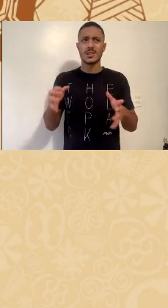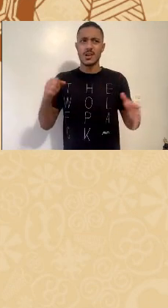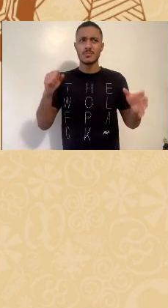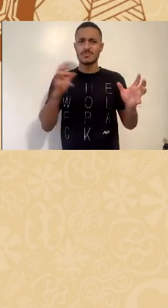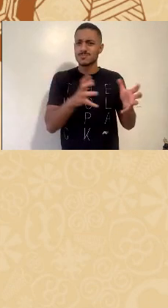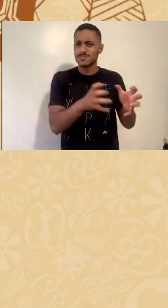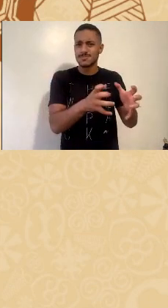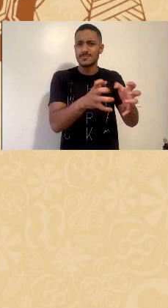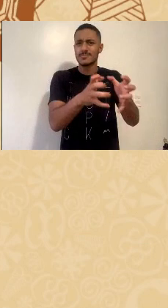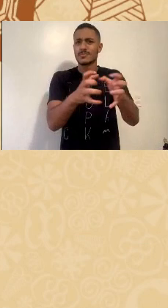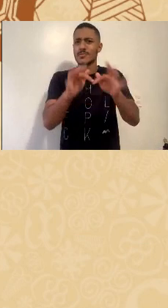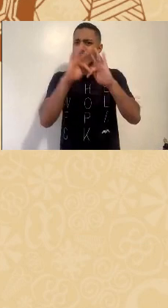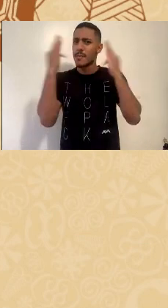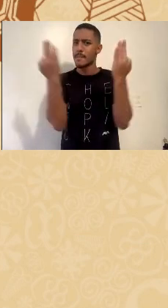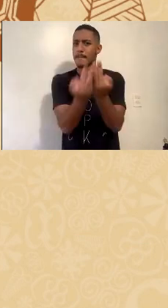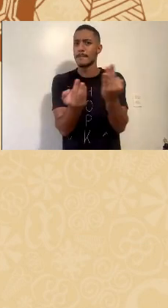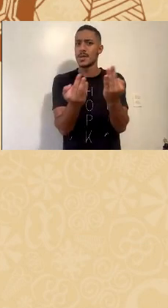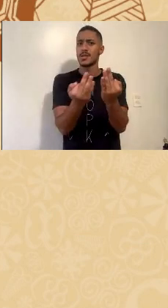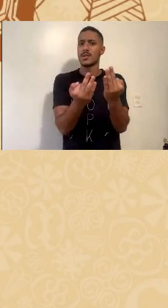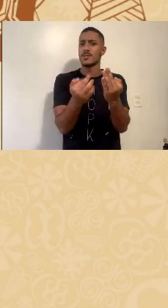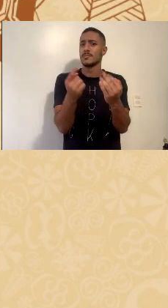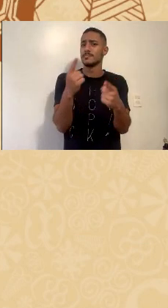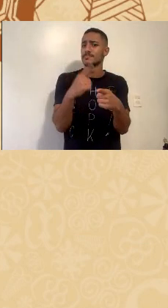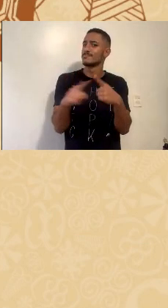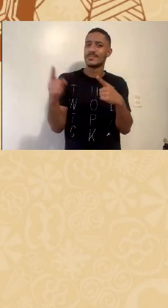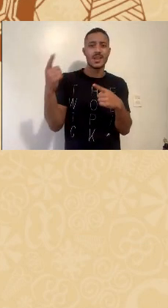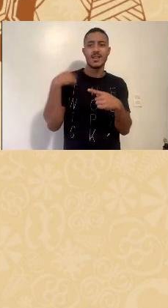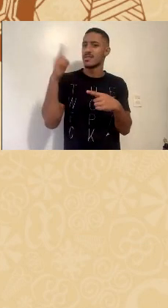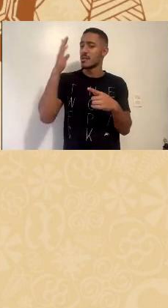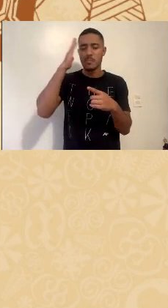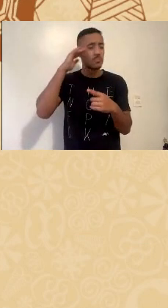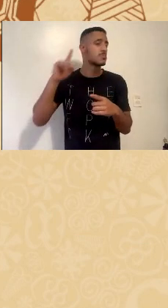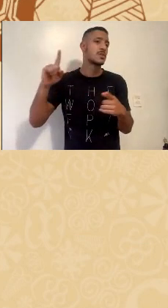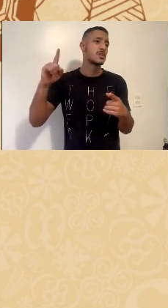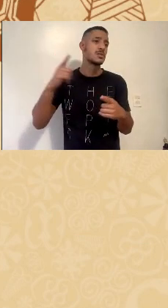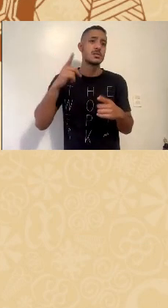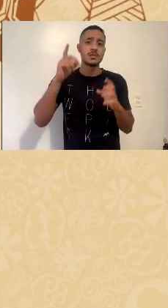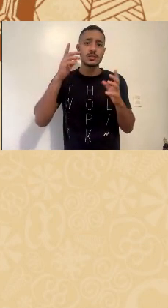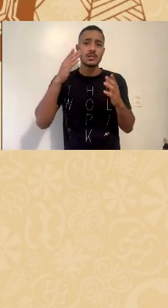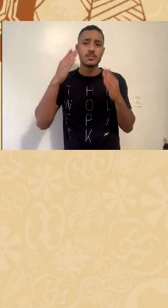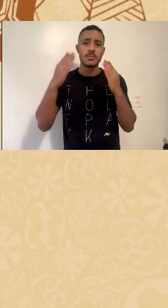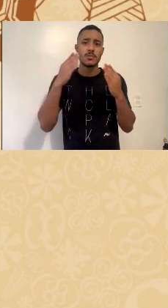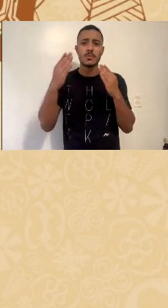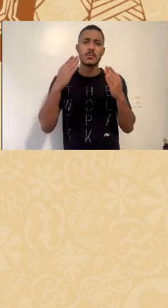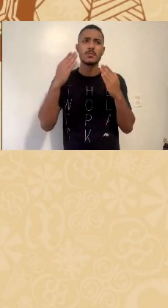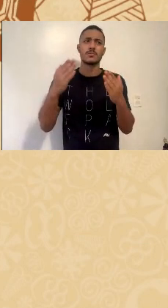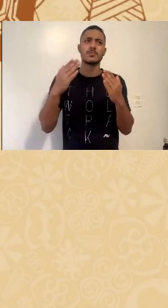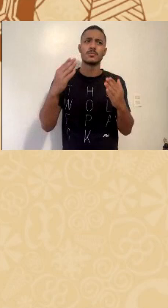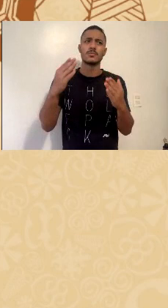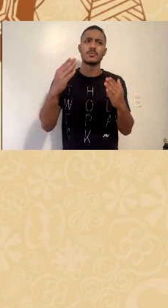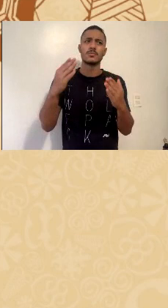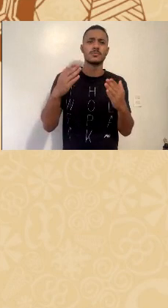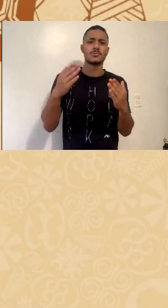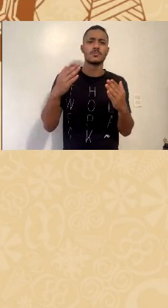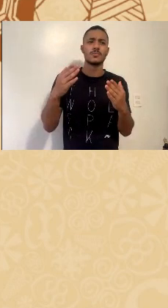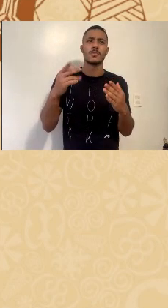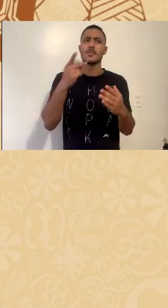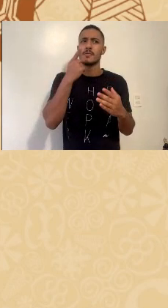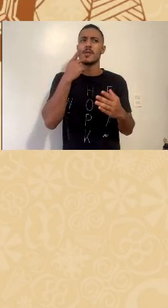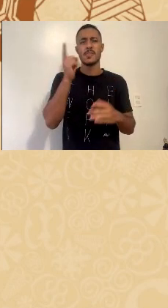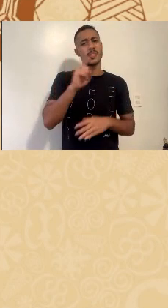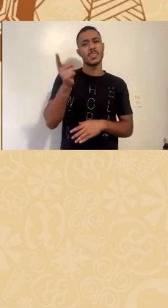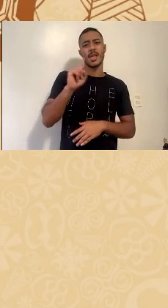né? Mas ainda não sei se eu posso me declarar como antirracista, acho que ainda falta muito.